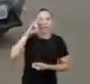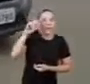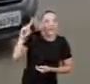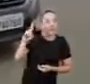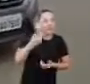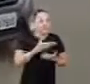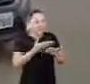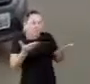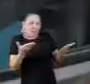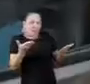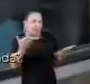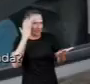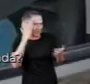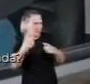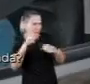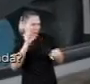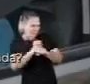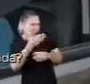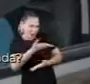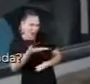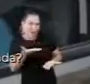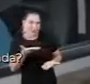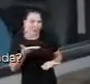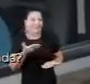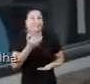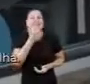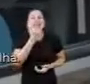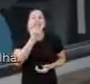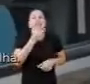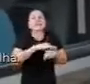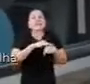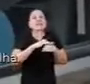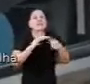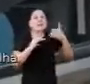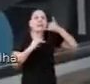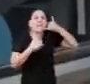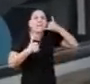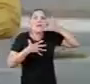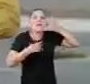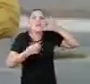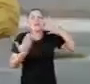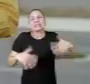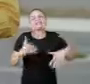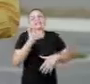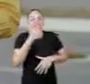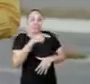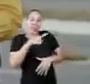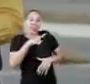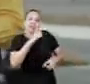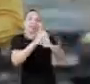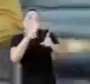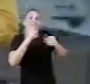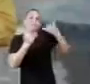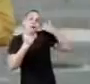Bom dia, senhores. A senhora sabe por que está sendo abordada? Desculpa, estava chegando com a minha filha. Pois é, a senhora estava no celular, foi